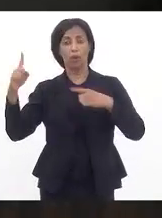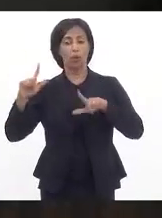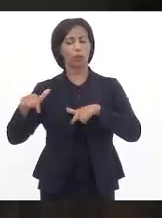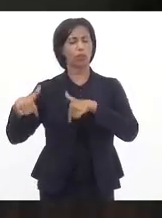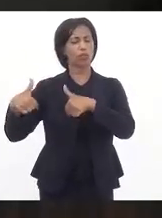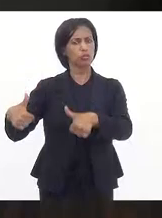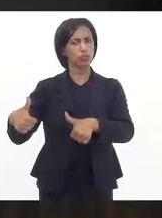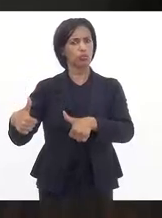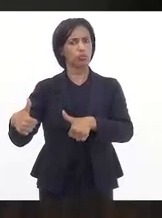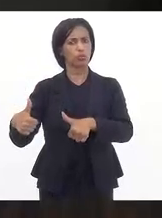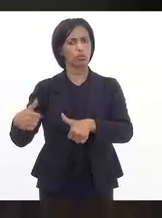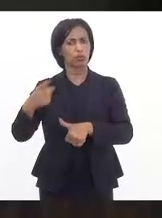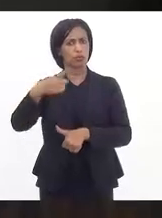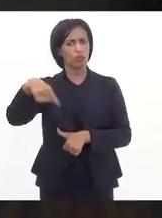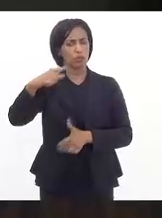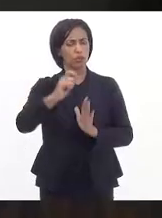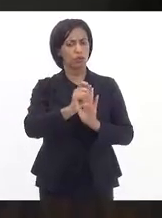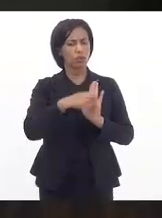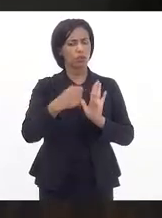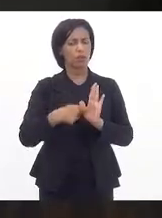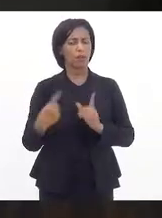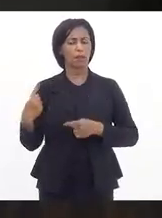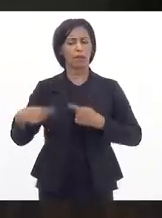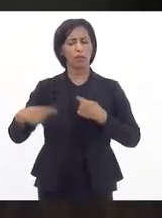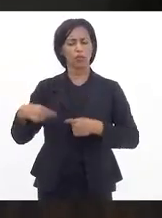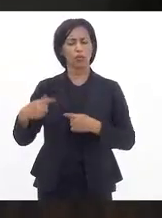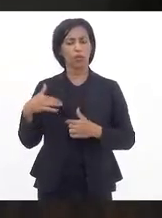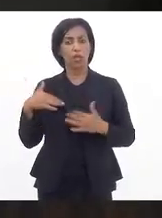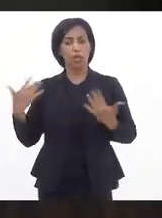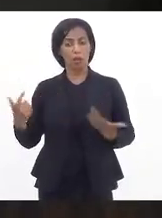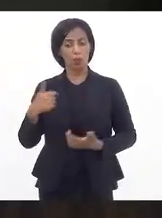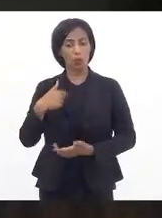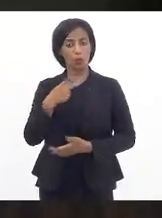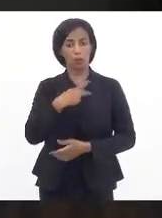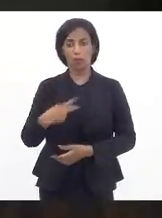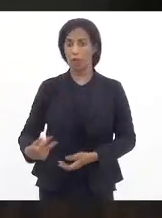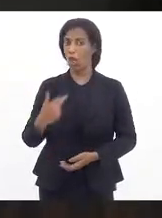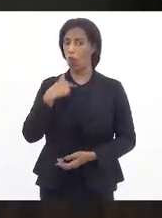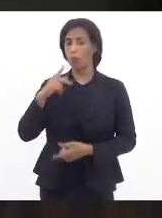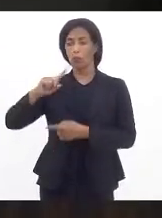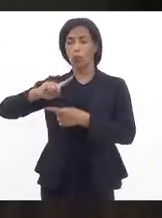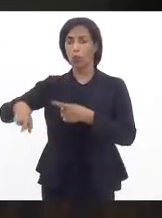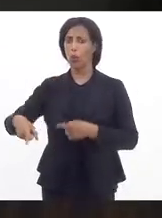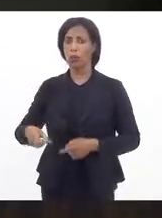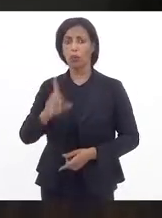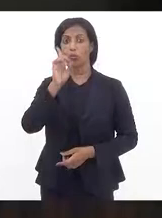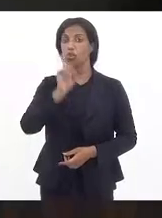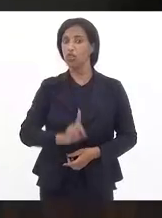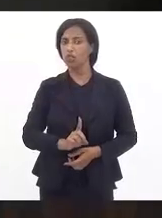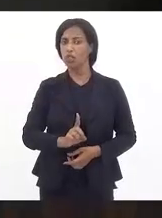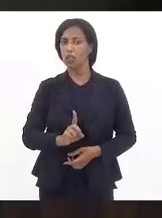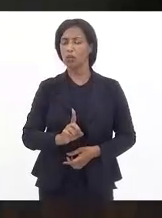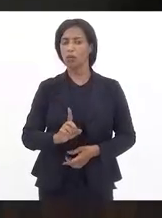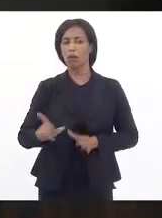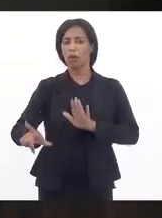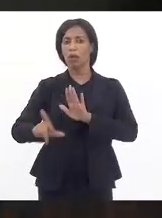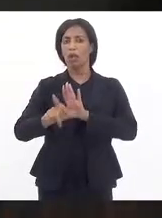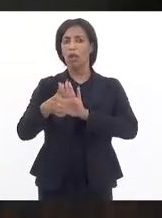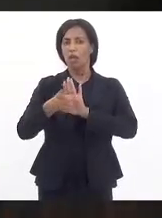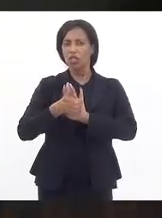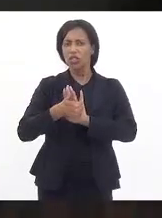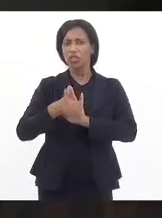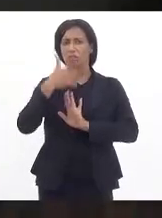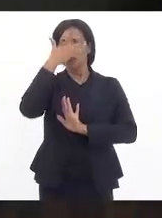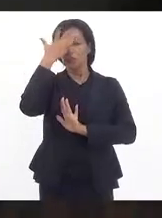atitude os deputados estão se inscrevendo para discutir eu encontro o presidente eu não posso impedir o direito legítimo do